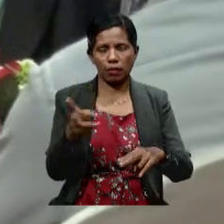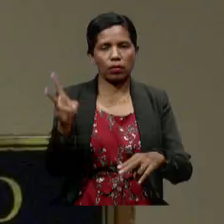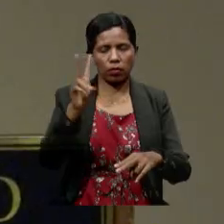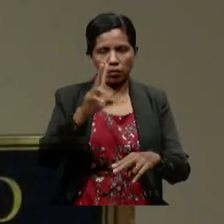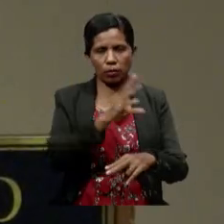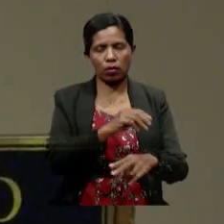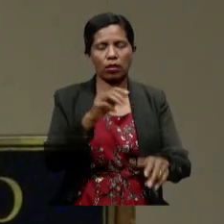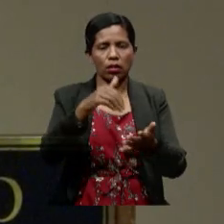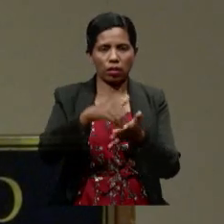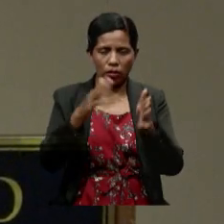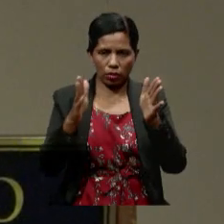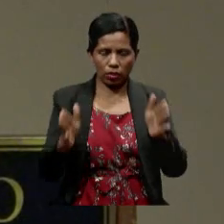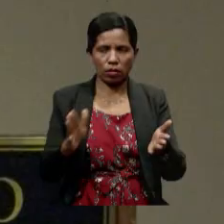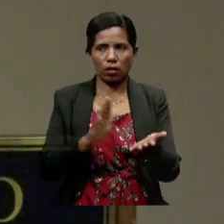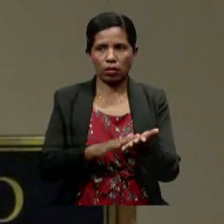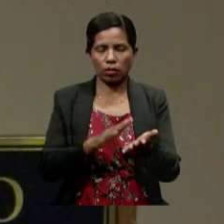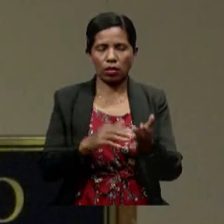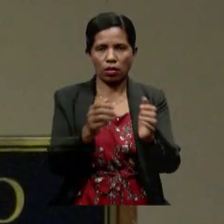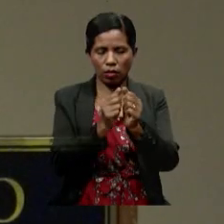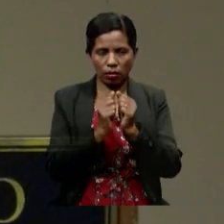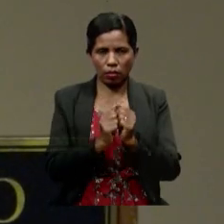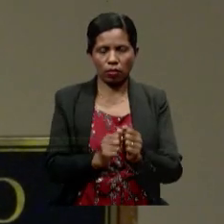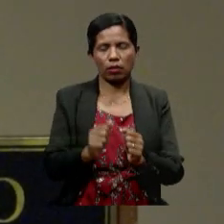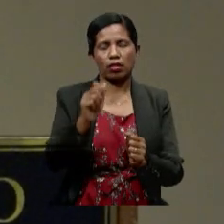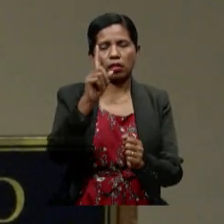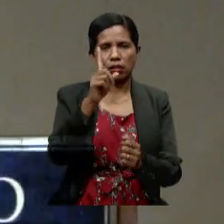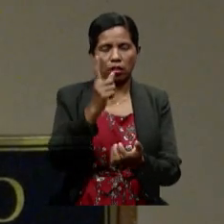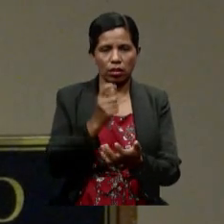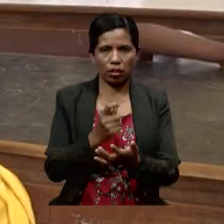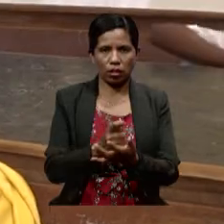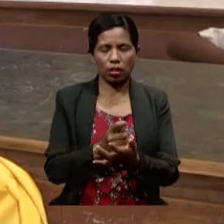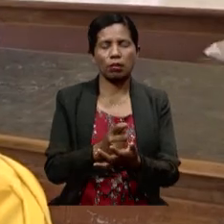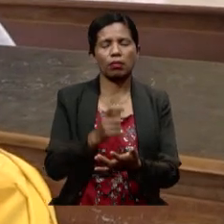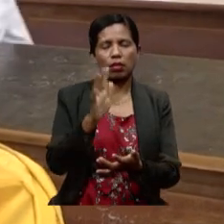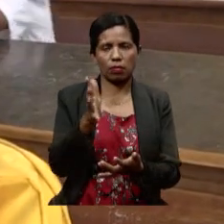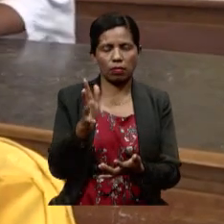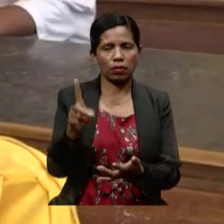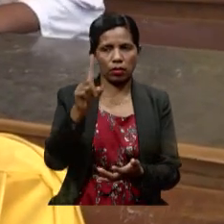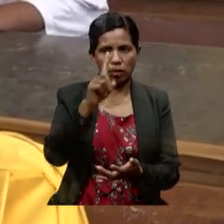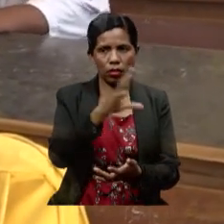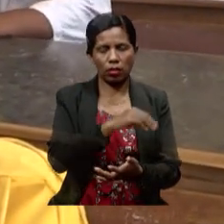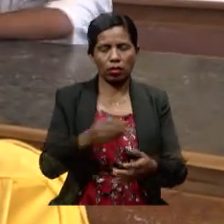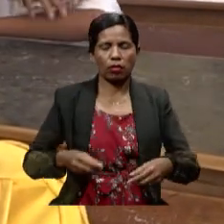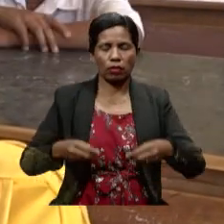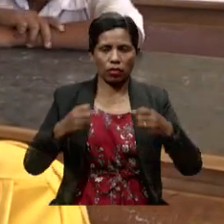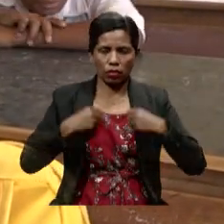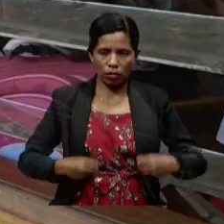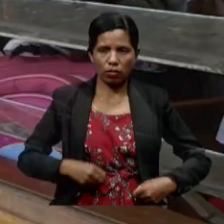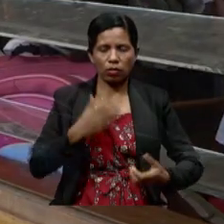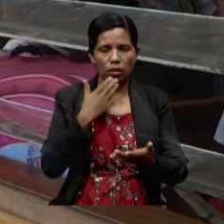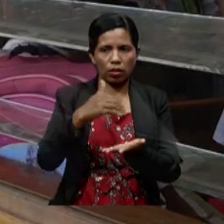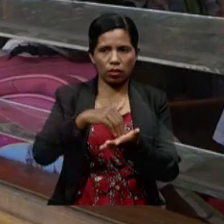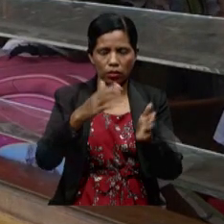ba total estudante ensino básico hamoto crehon atus rua lima no Lures em Ida, o de garante nutrição dia ba estudante sira e a